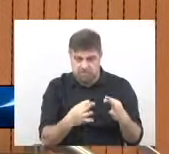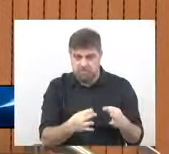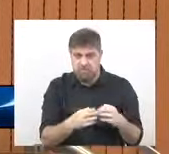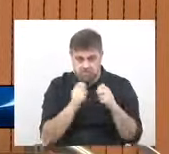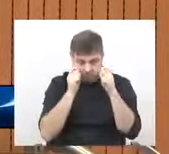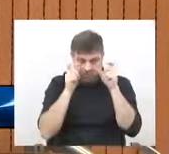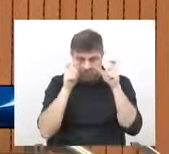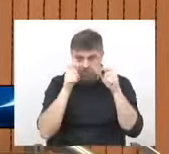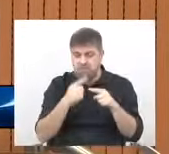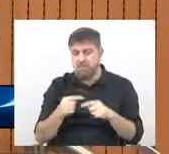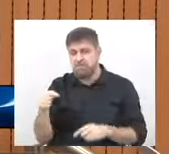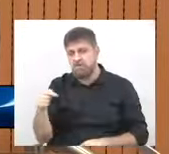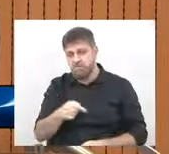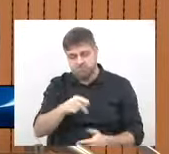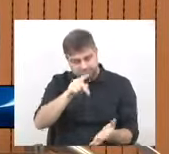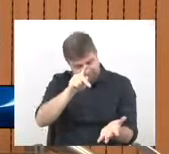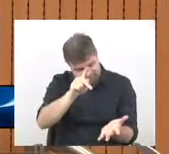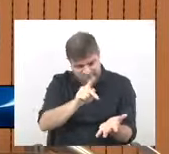porque realmente